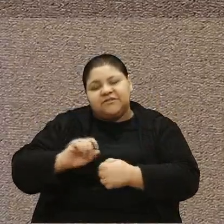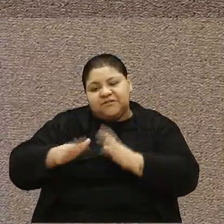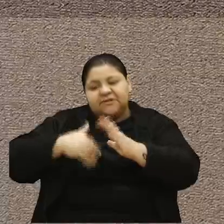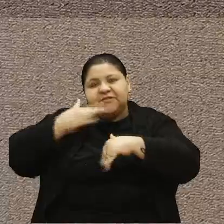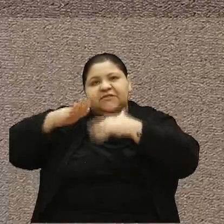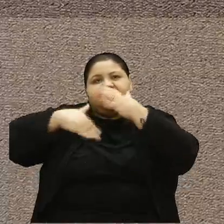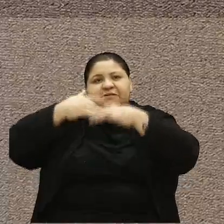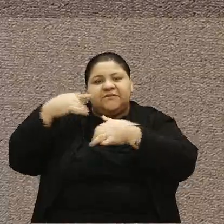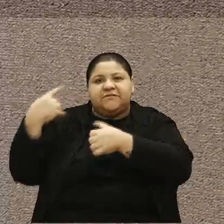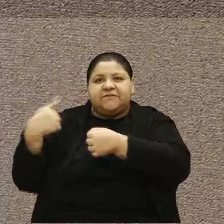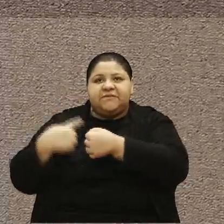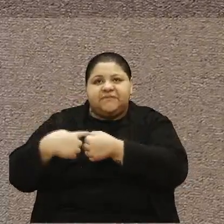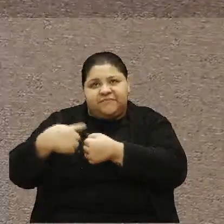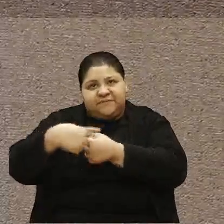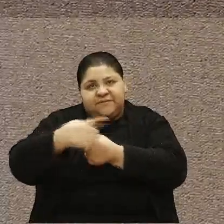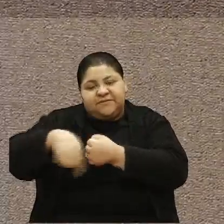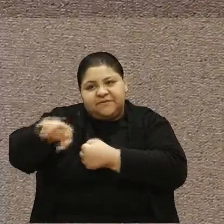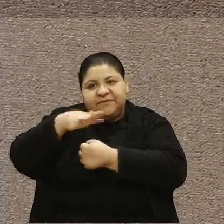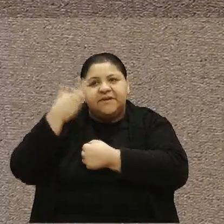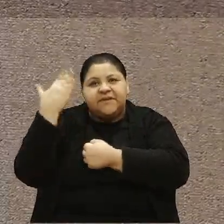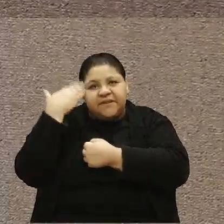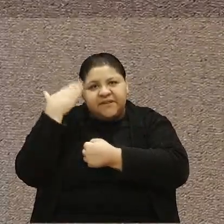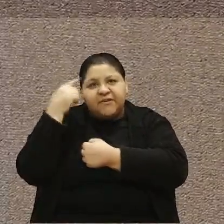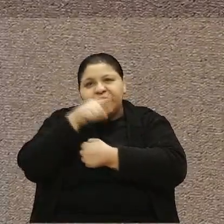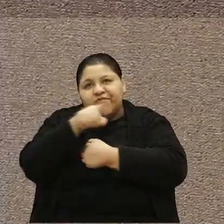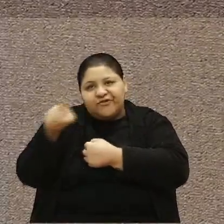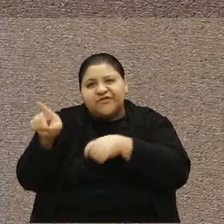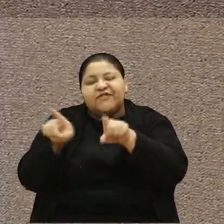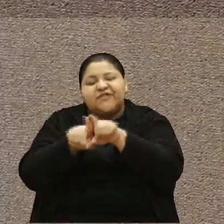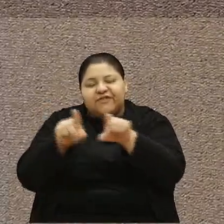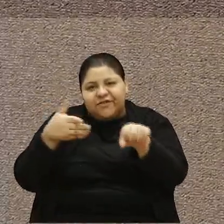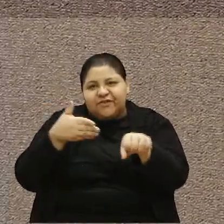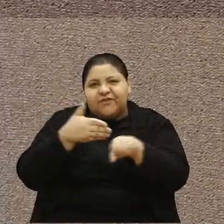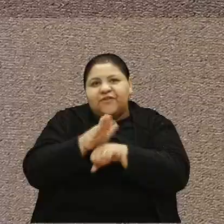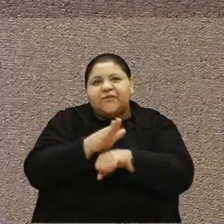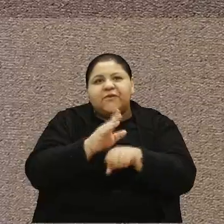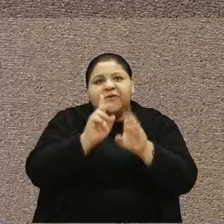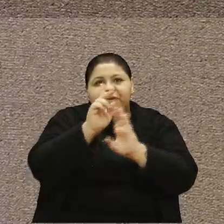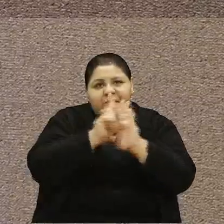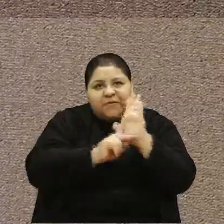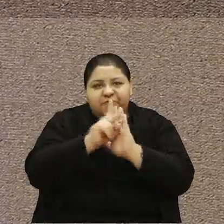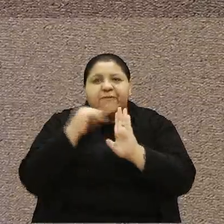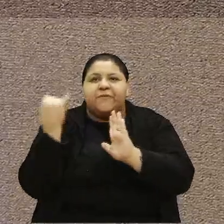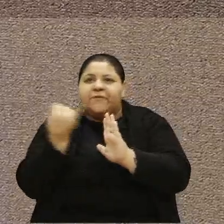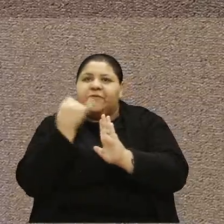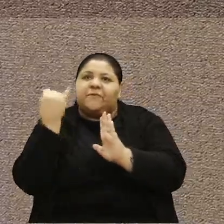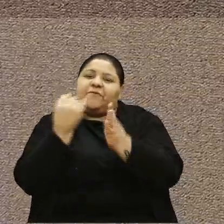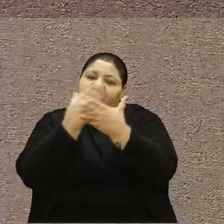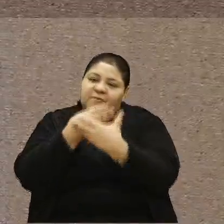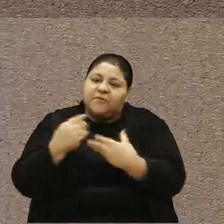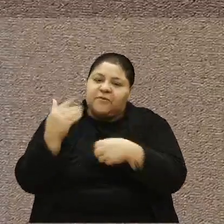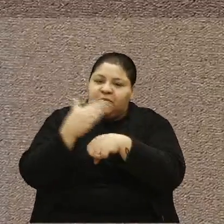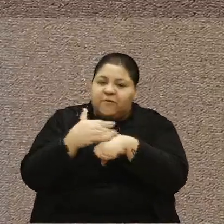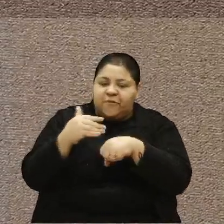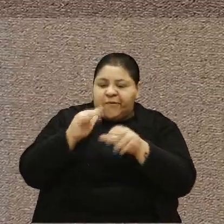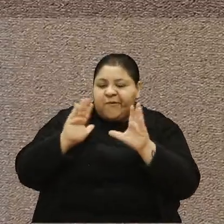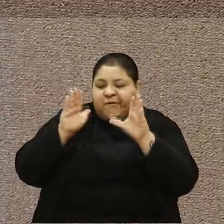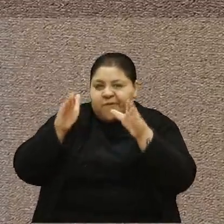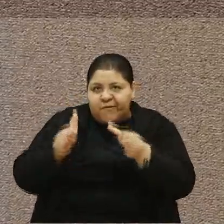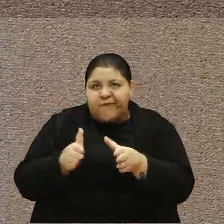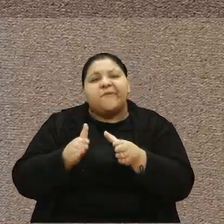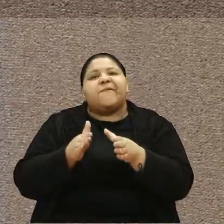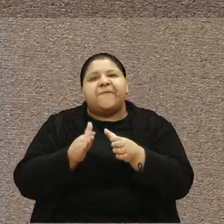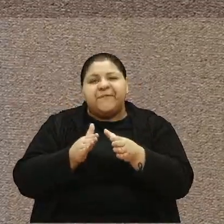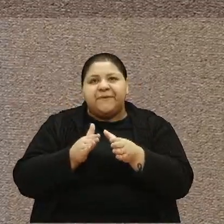desenvolvimento da nossa cidade. E a gente sabe o quanto vocês têm se envolvido em muitos projetos importantes, com sensibilidade, com carinho, com dedicação e competência.